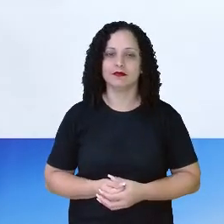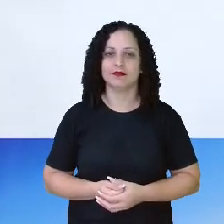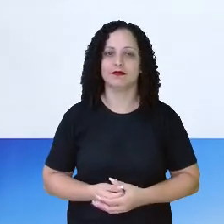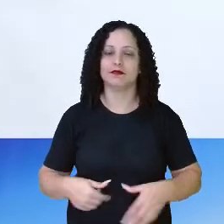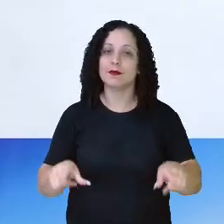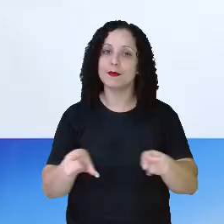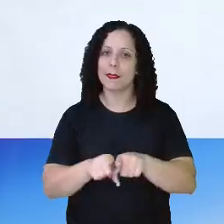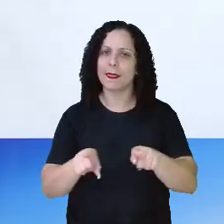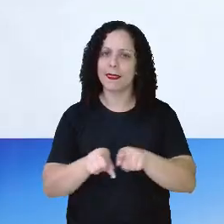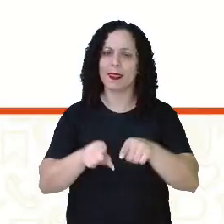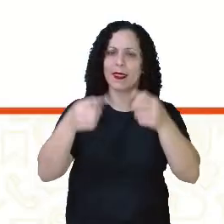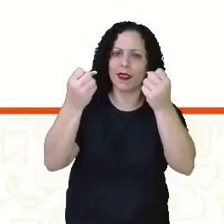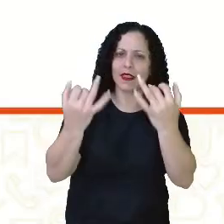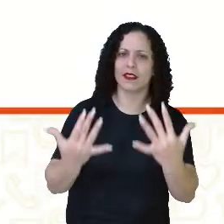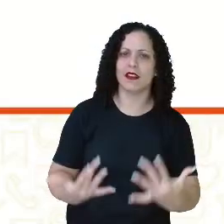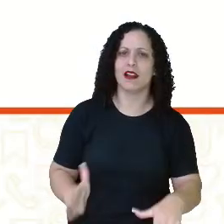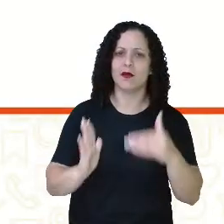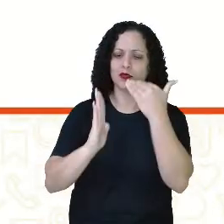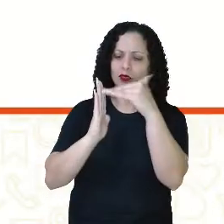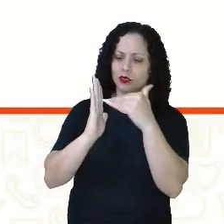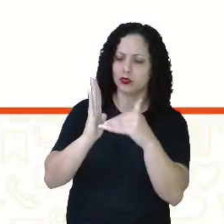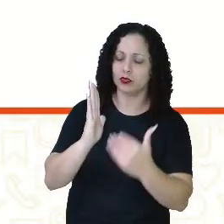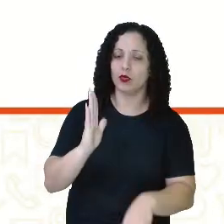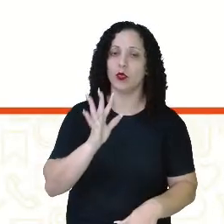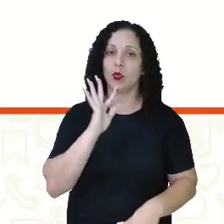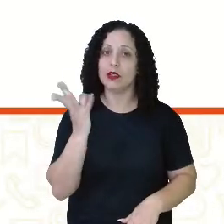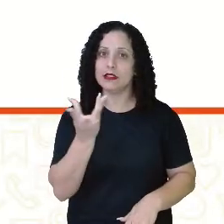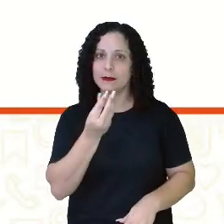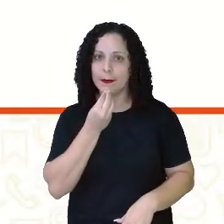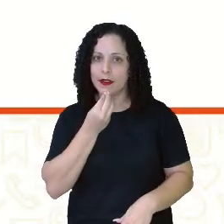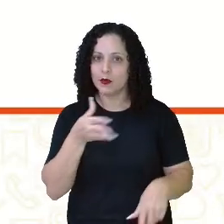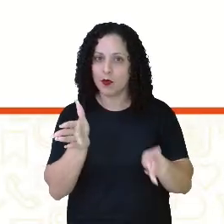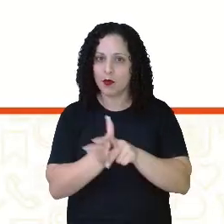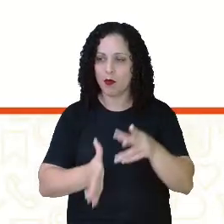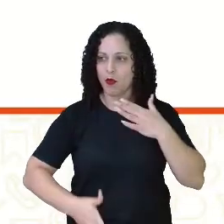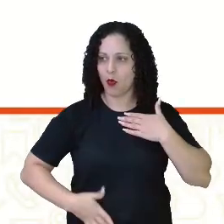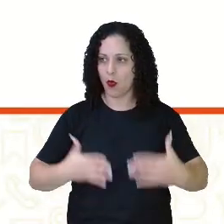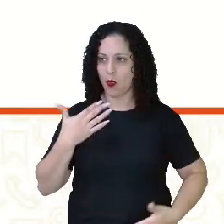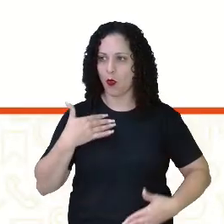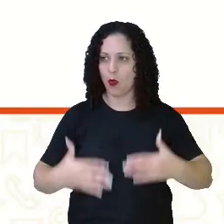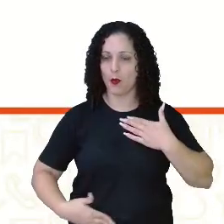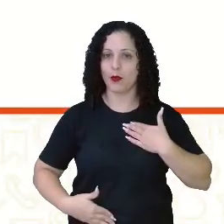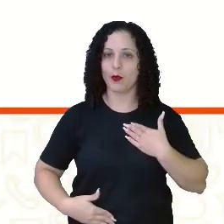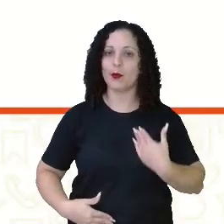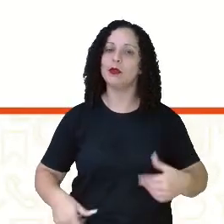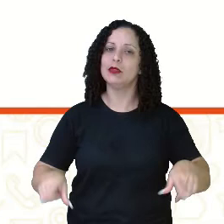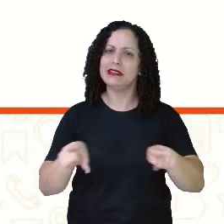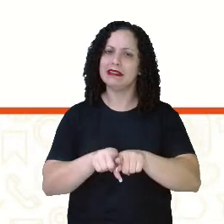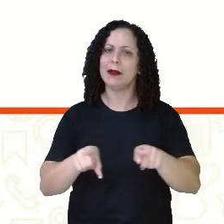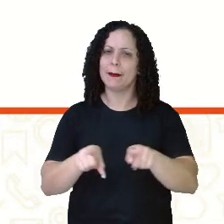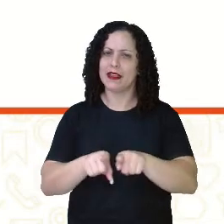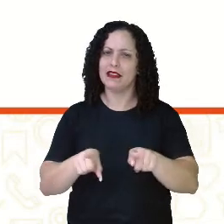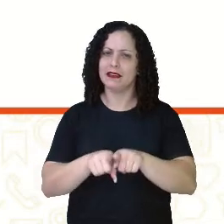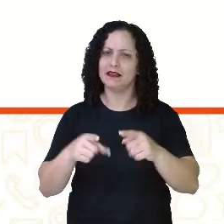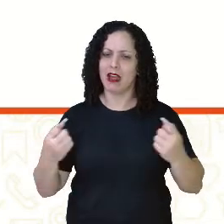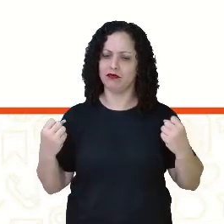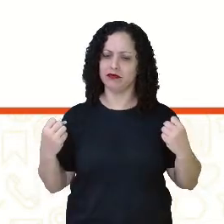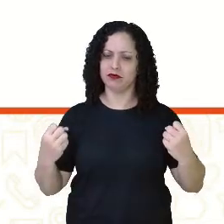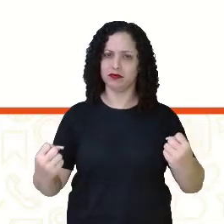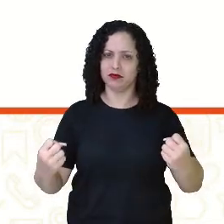Falamos um pouco sobre a questão do conhecimento corporal e da aptidão física, não é?